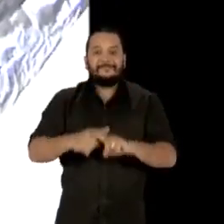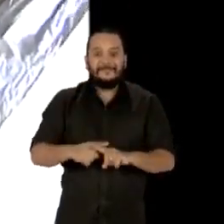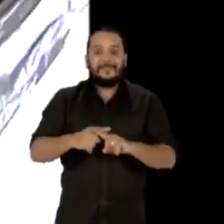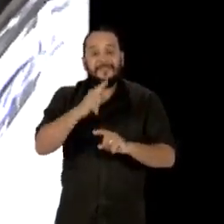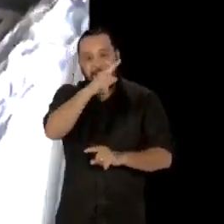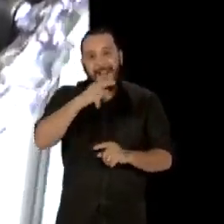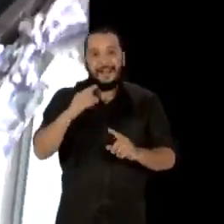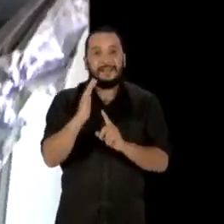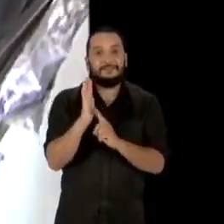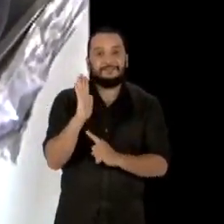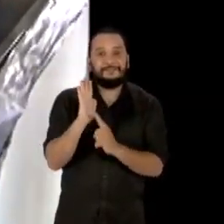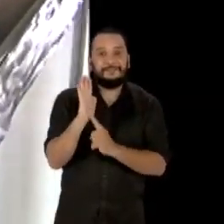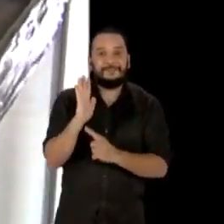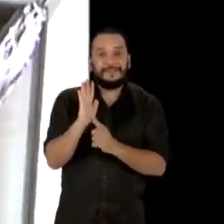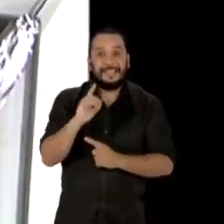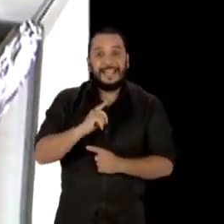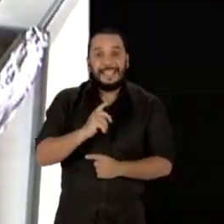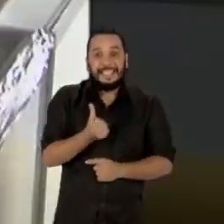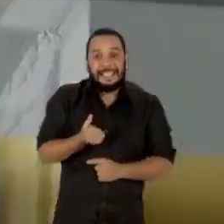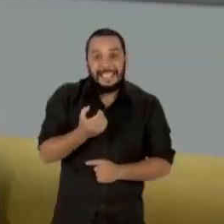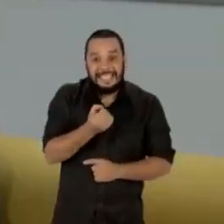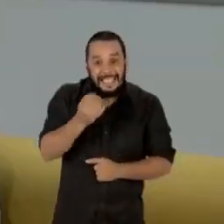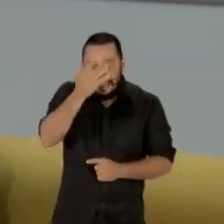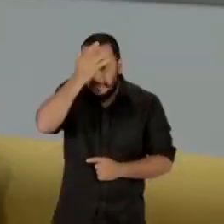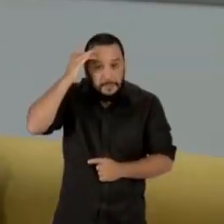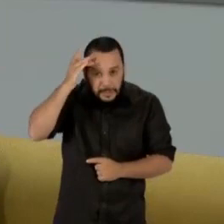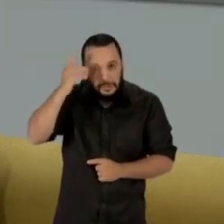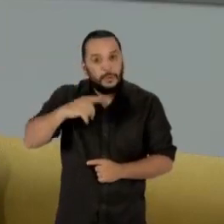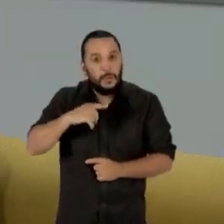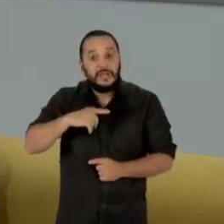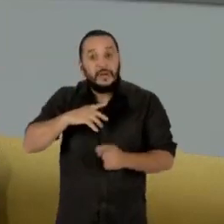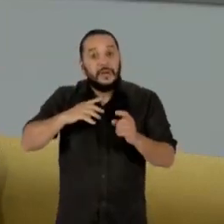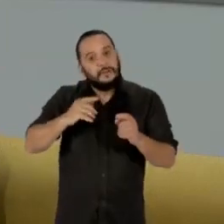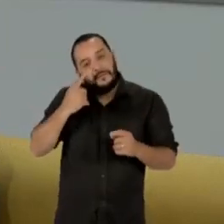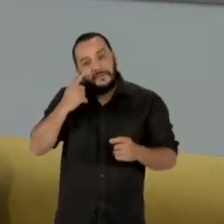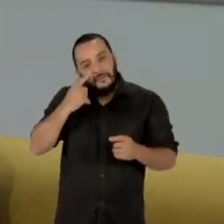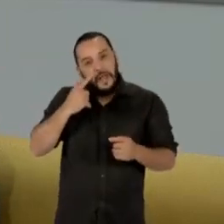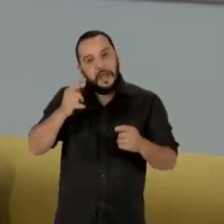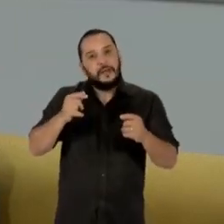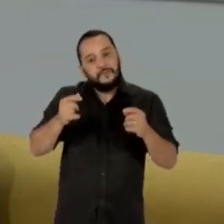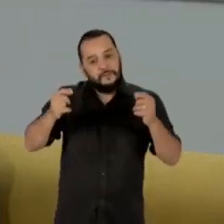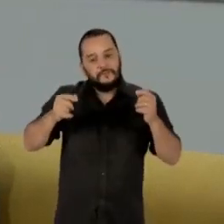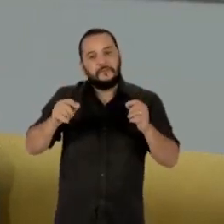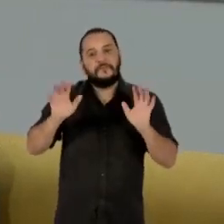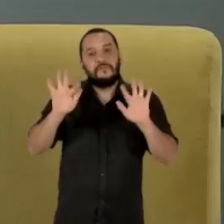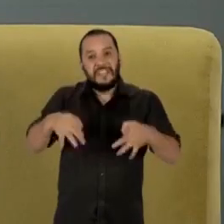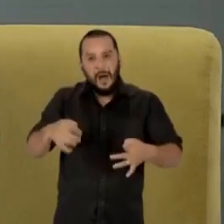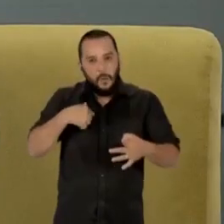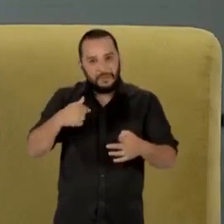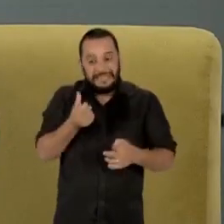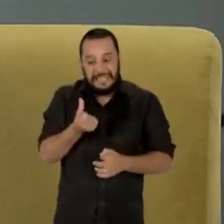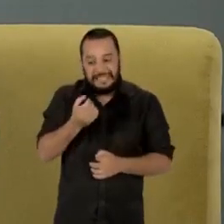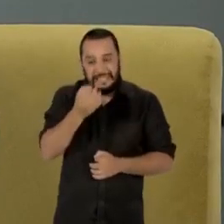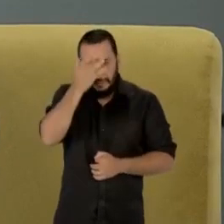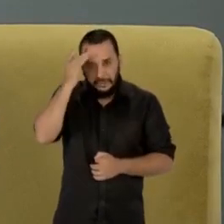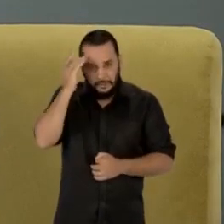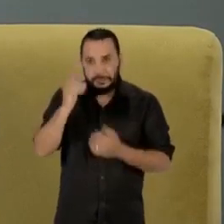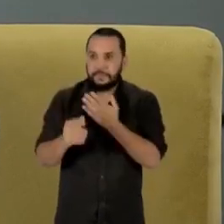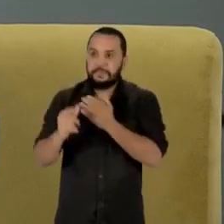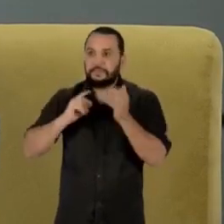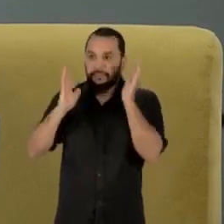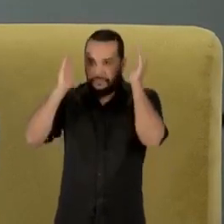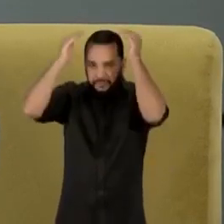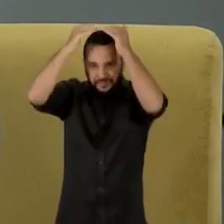com 60 finalistas e agora no estúdio a gente tem o chef ivan achcar que participa da s&p